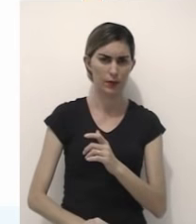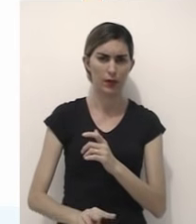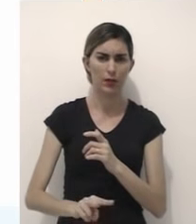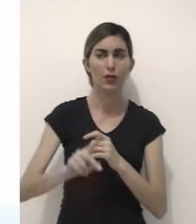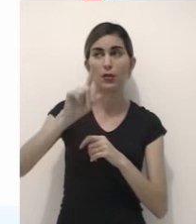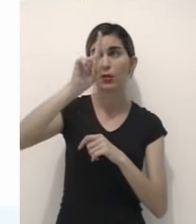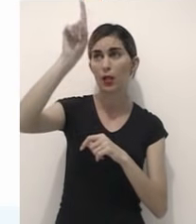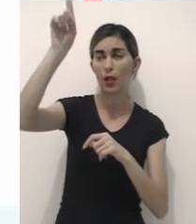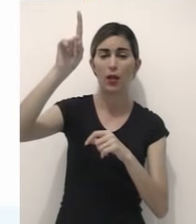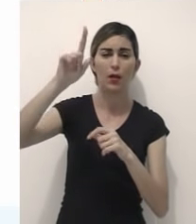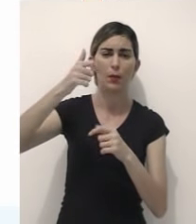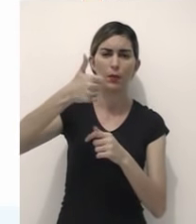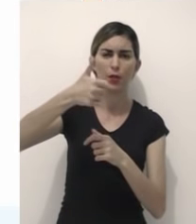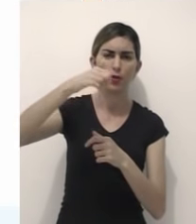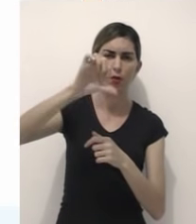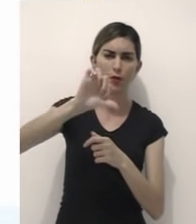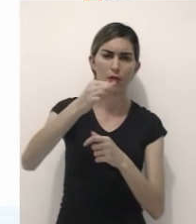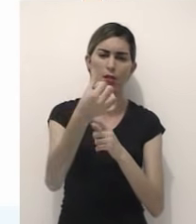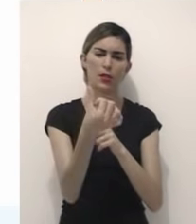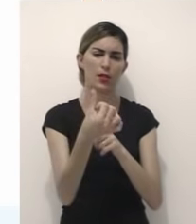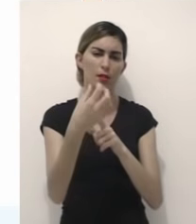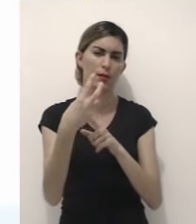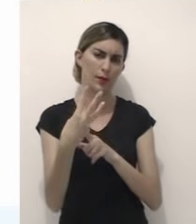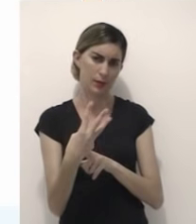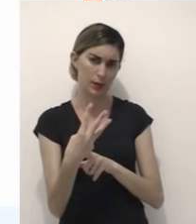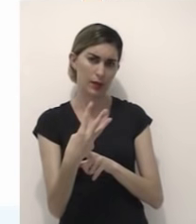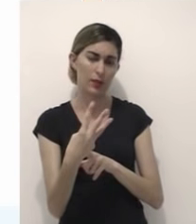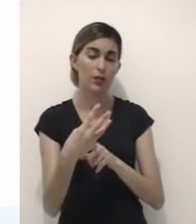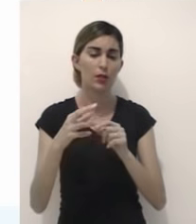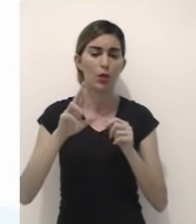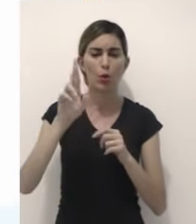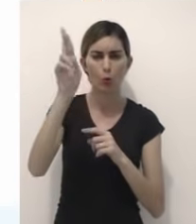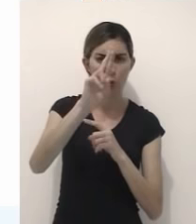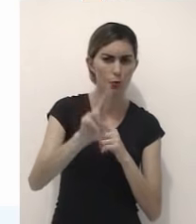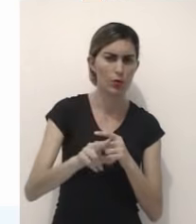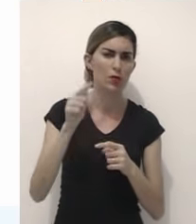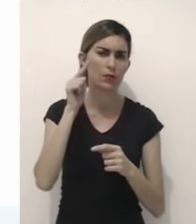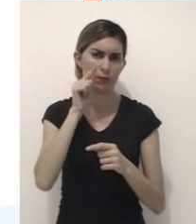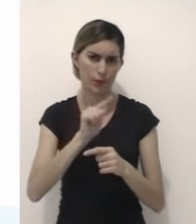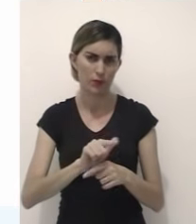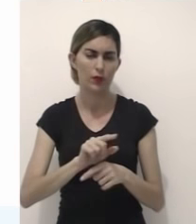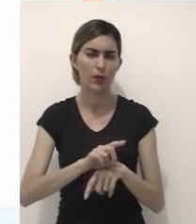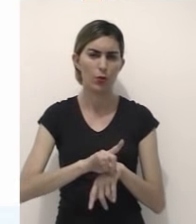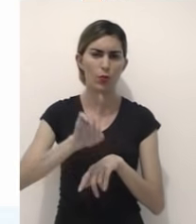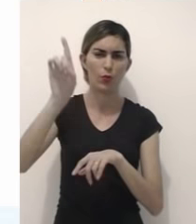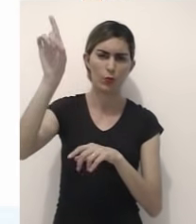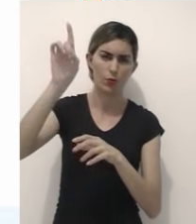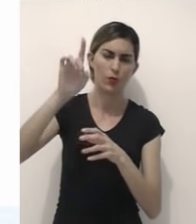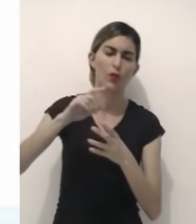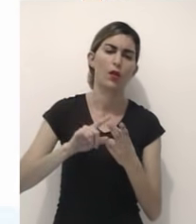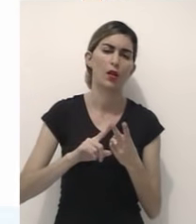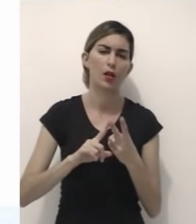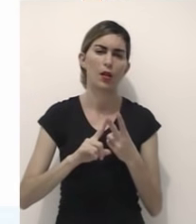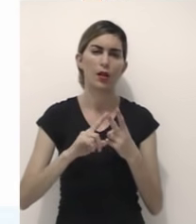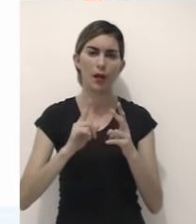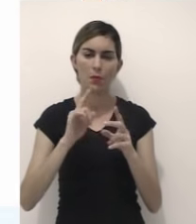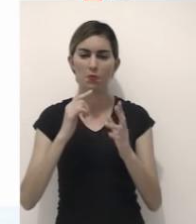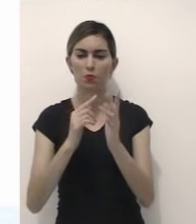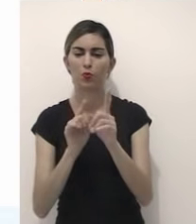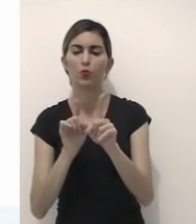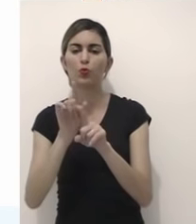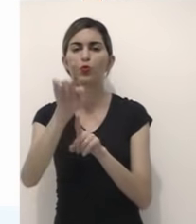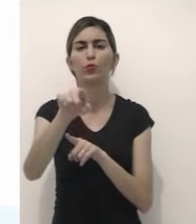primeira vez no espaço em 1963. Então, a Rússia ela conquistou esse feito, passou na frente